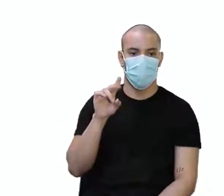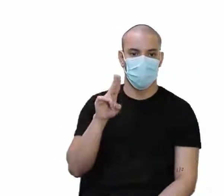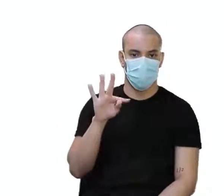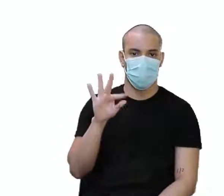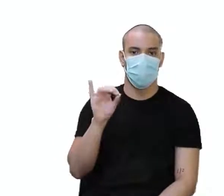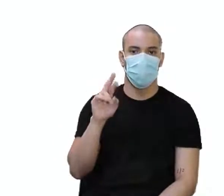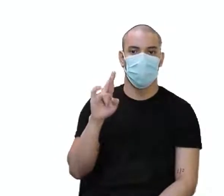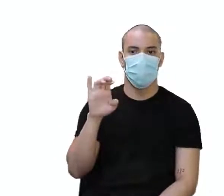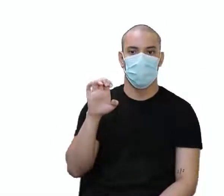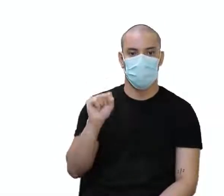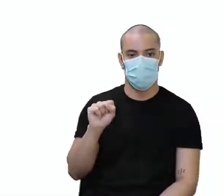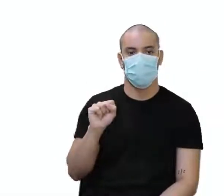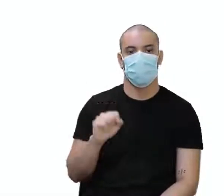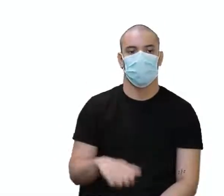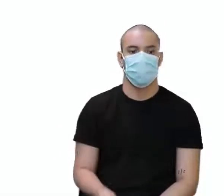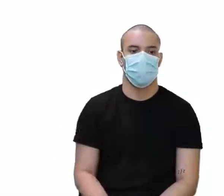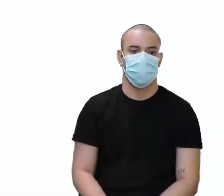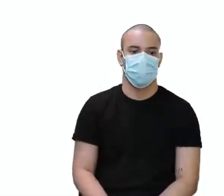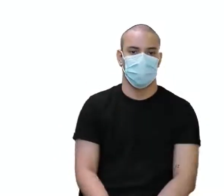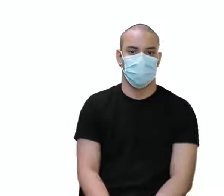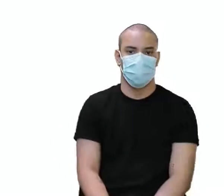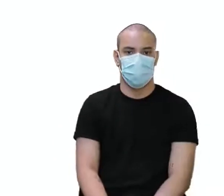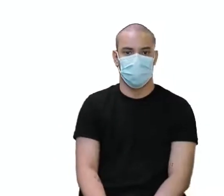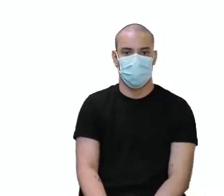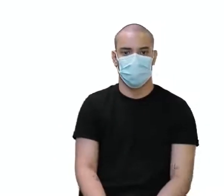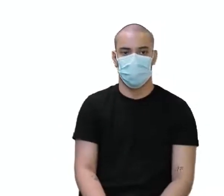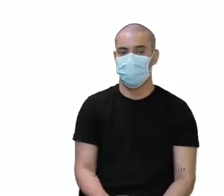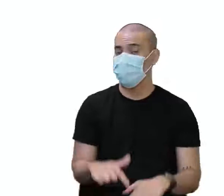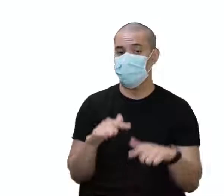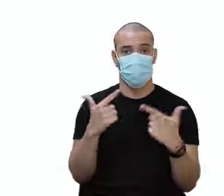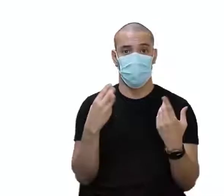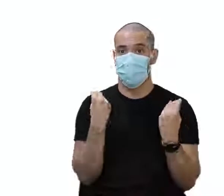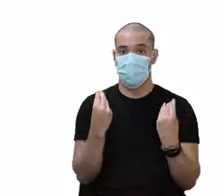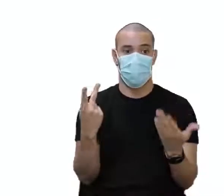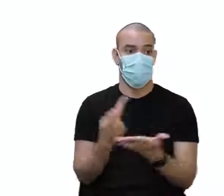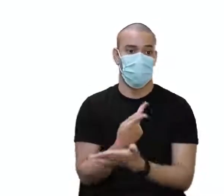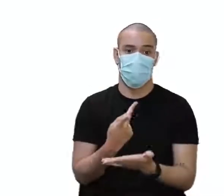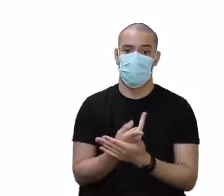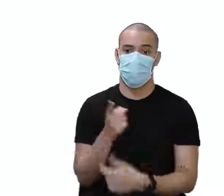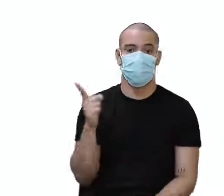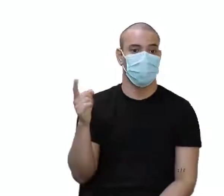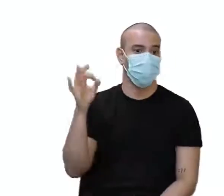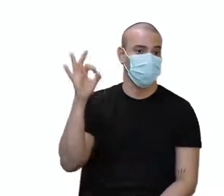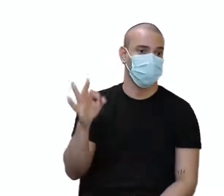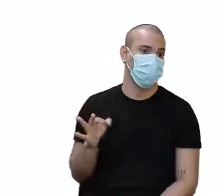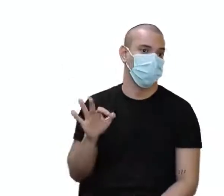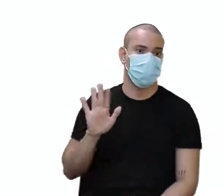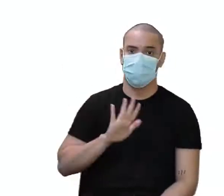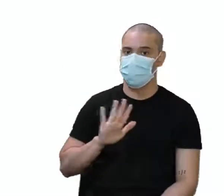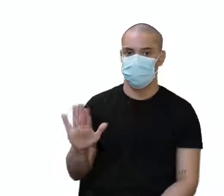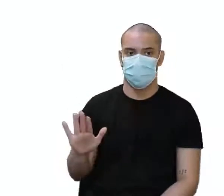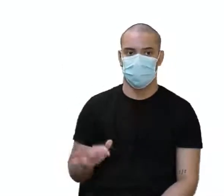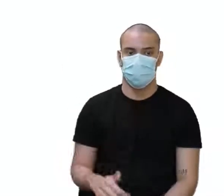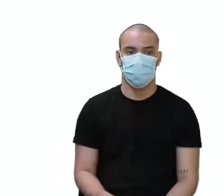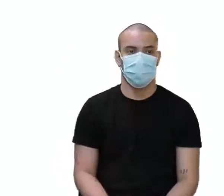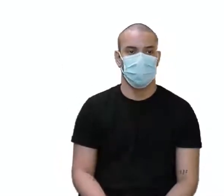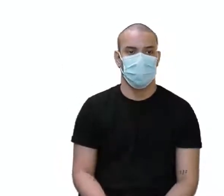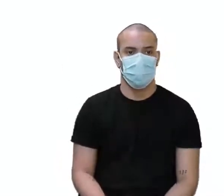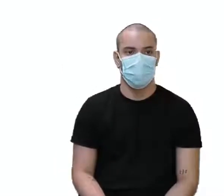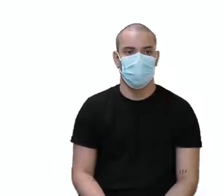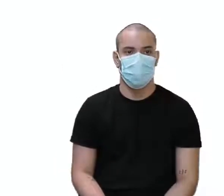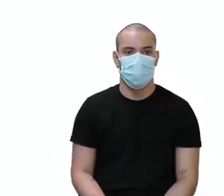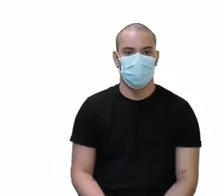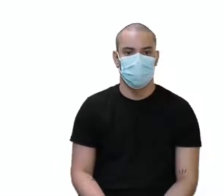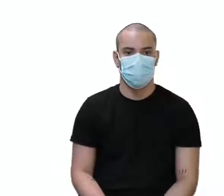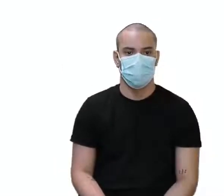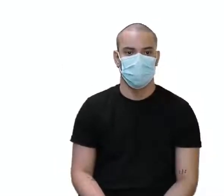produtores, né? Dos produtores. Perfeito? Não tem como aí ir para outro caminho. É isso aí.